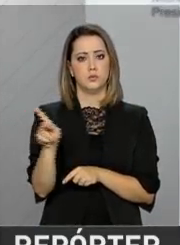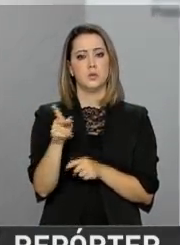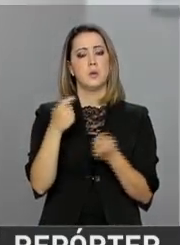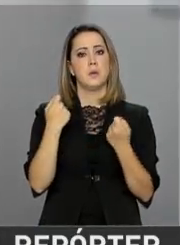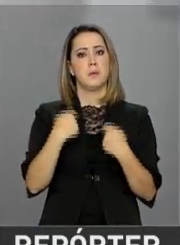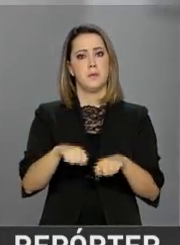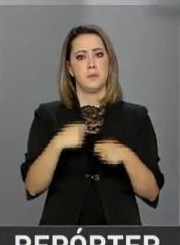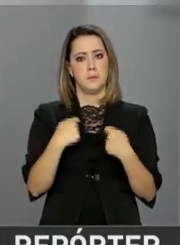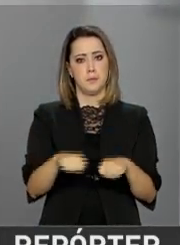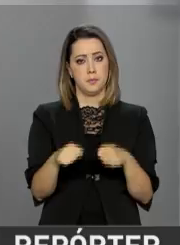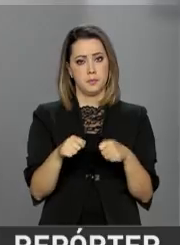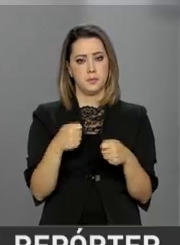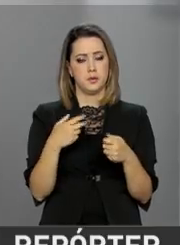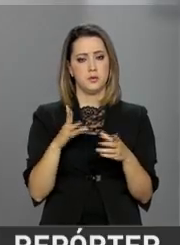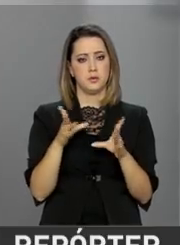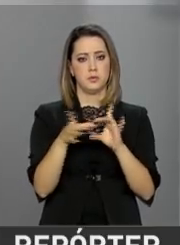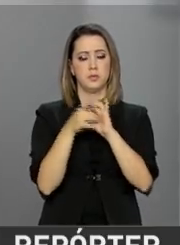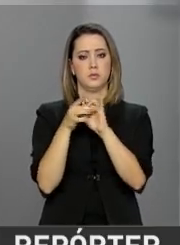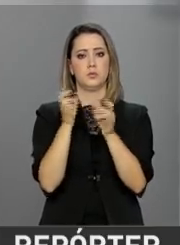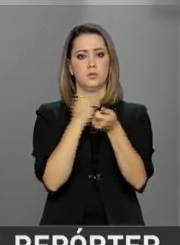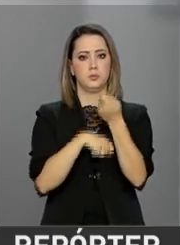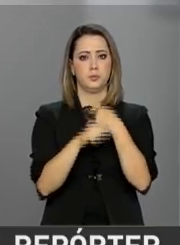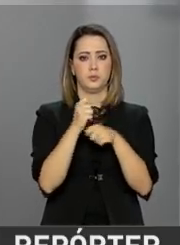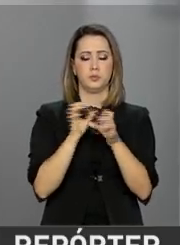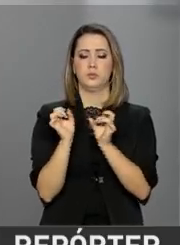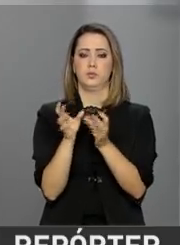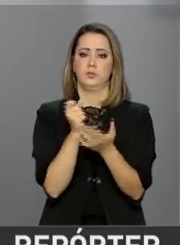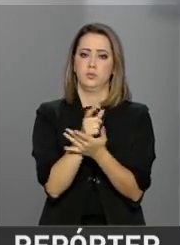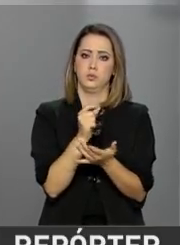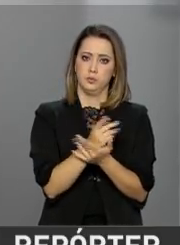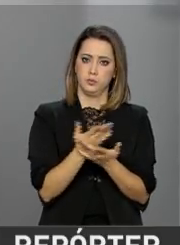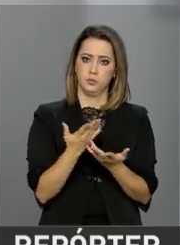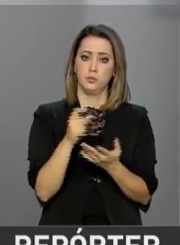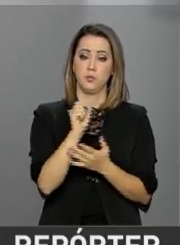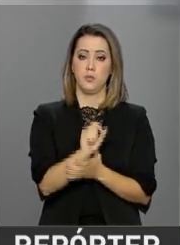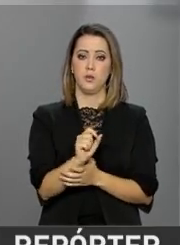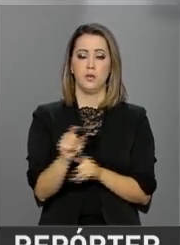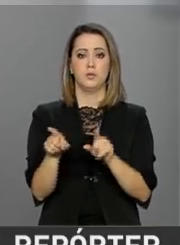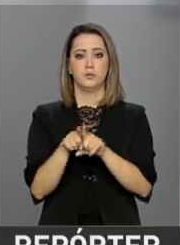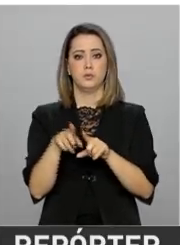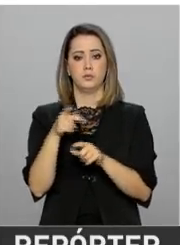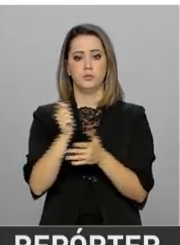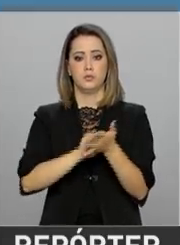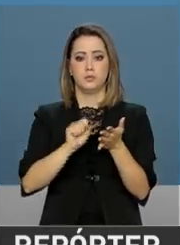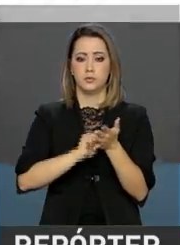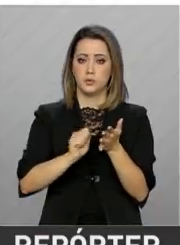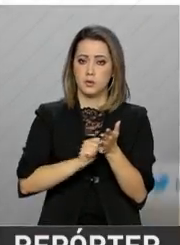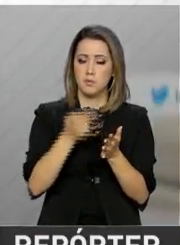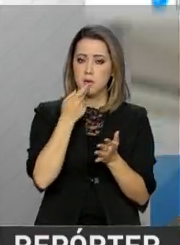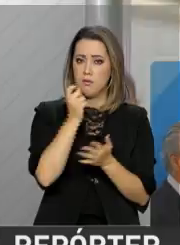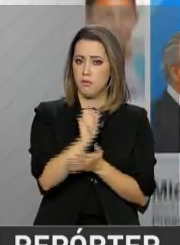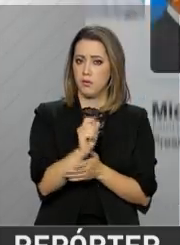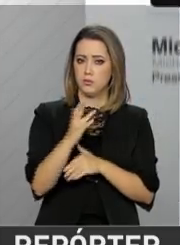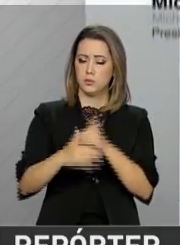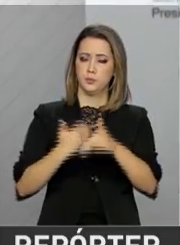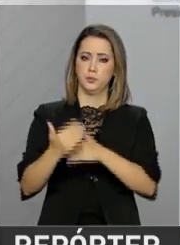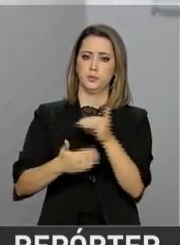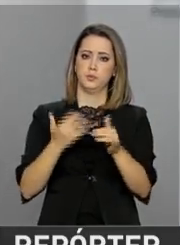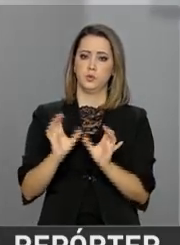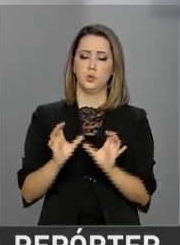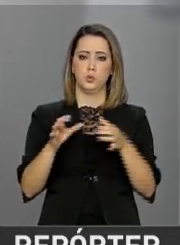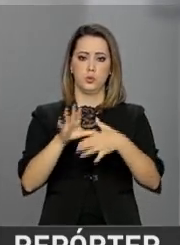pretende reforçar os pilares econômicos e comerciais da região. Ele também escreveu sobre os avanços